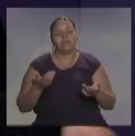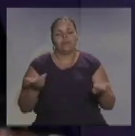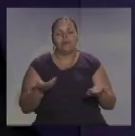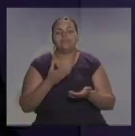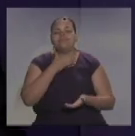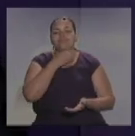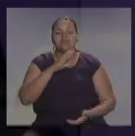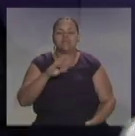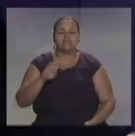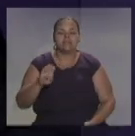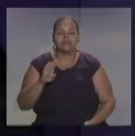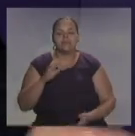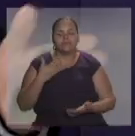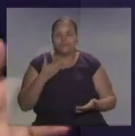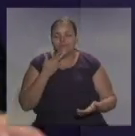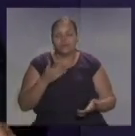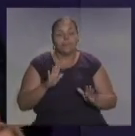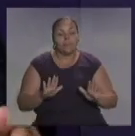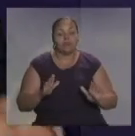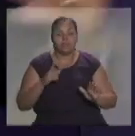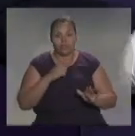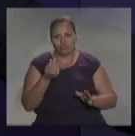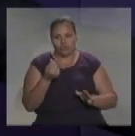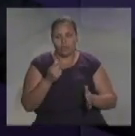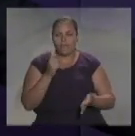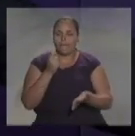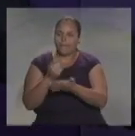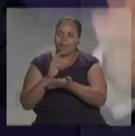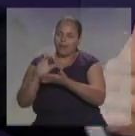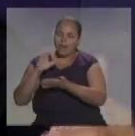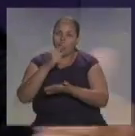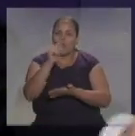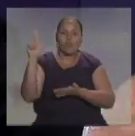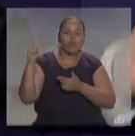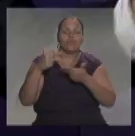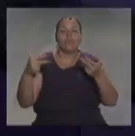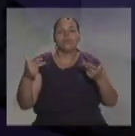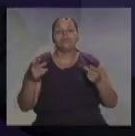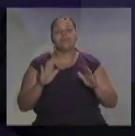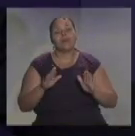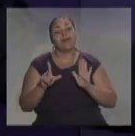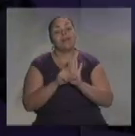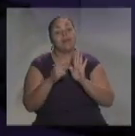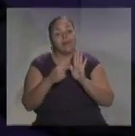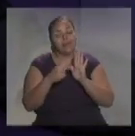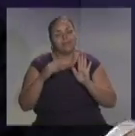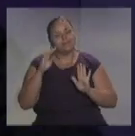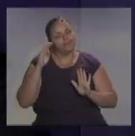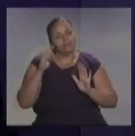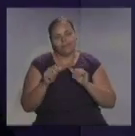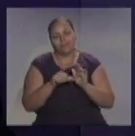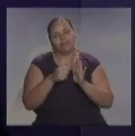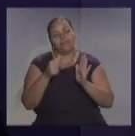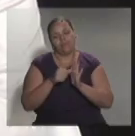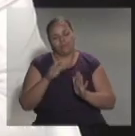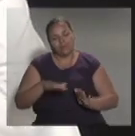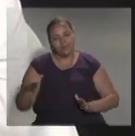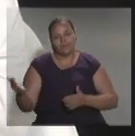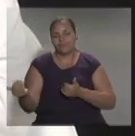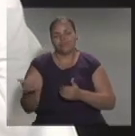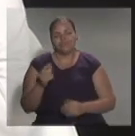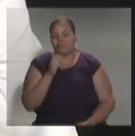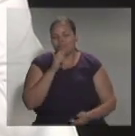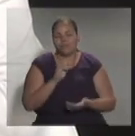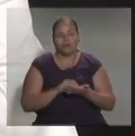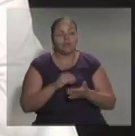A crise. Mas, ora, se tem dinheiro para pagar outras coisas, por que não priorizar o que diz a lei, a criança e o adolescente?